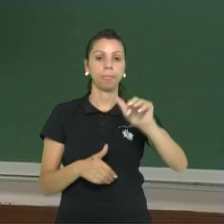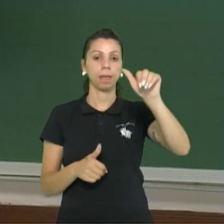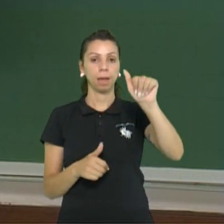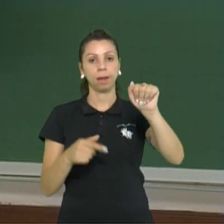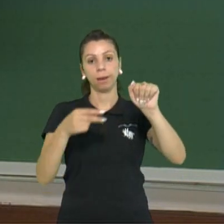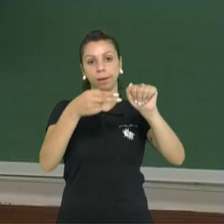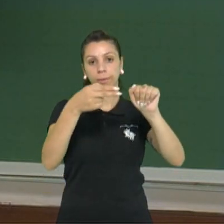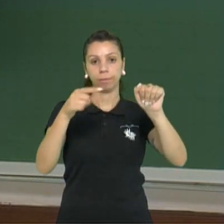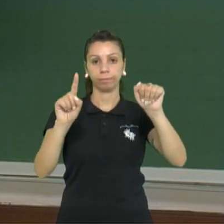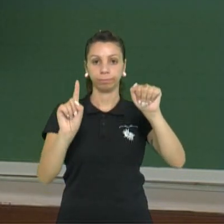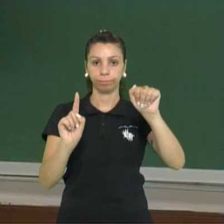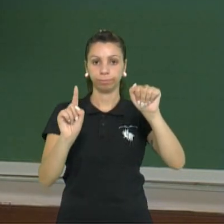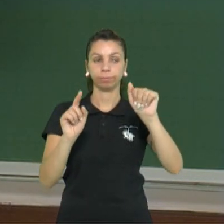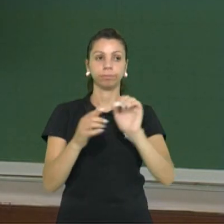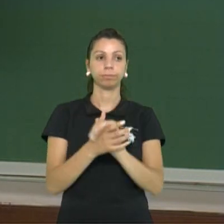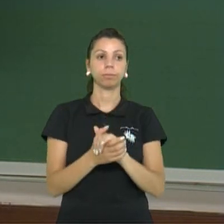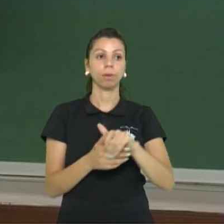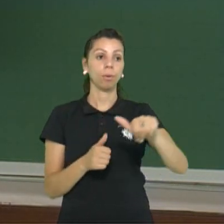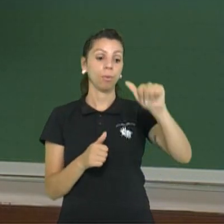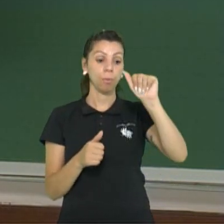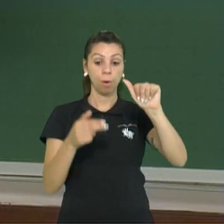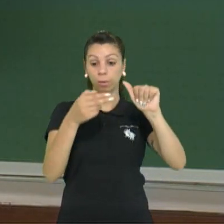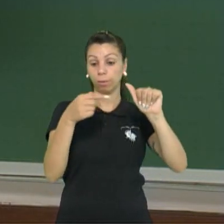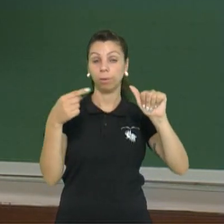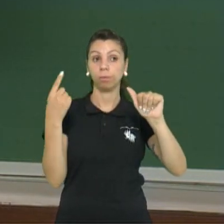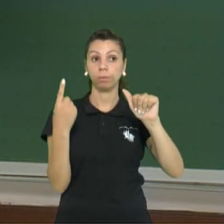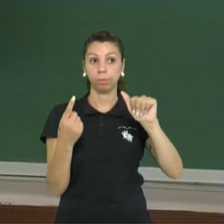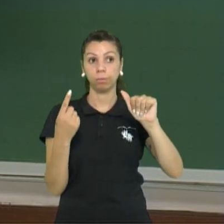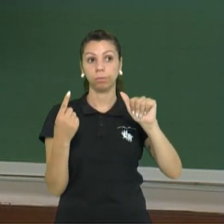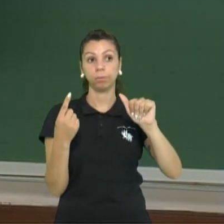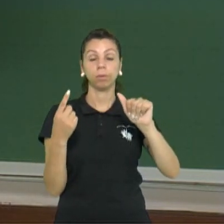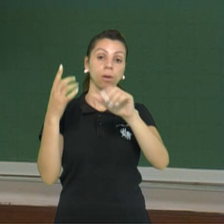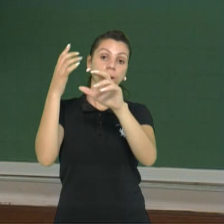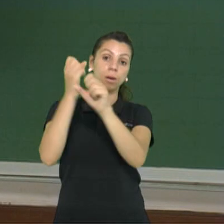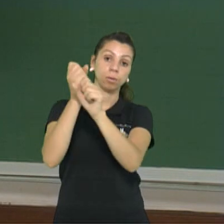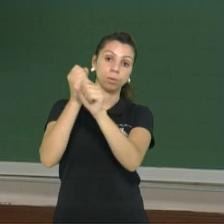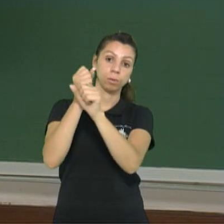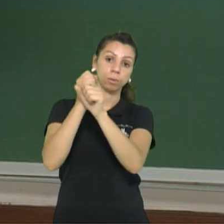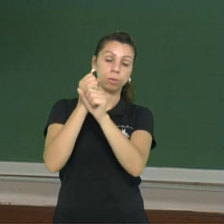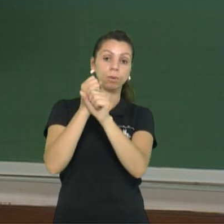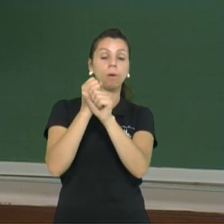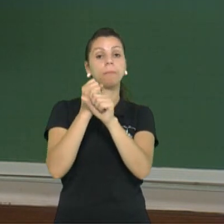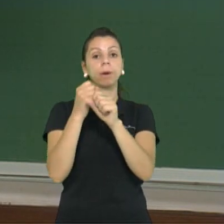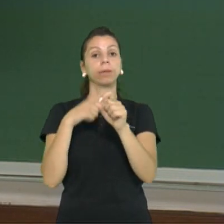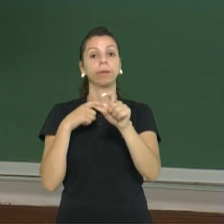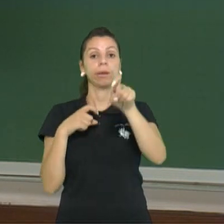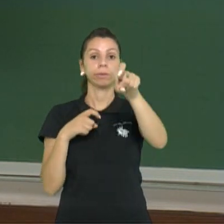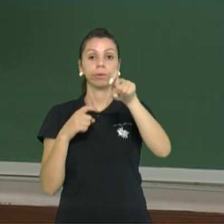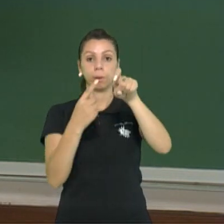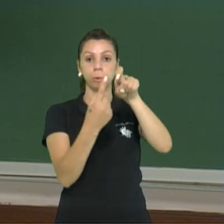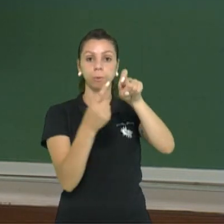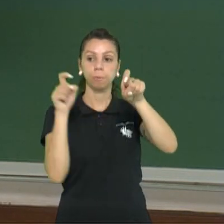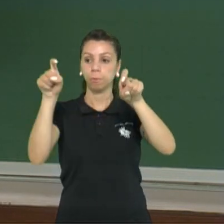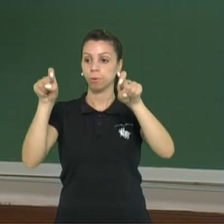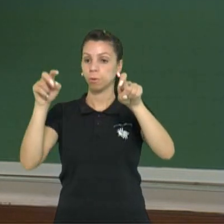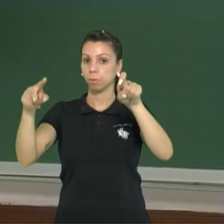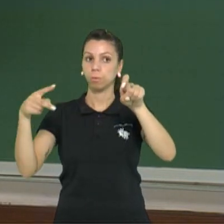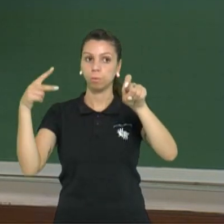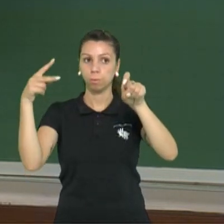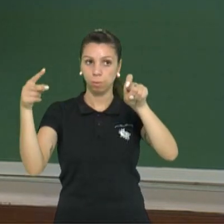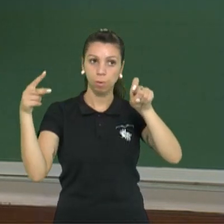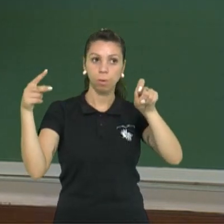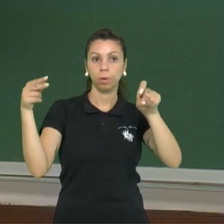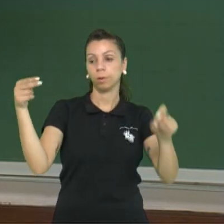1. Lembrando ainda que o A é igual a 1, você tem ali a soma das duas raízes, dá o valor de B invertido,